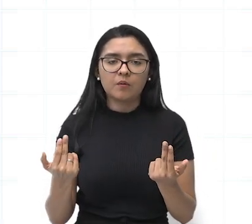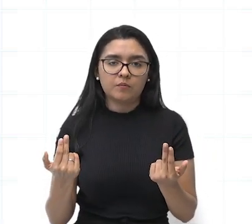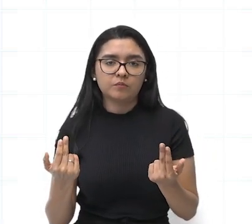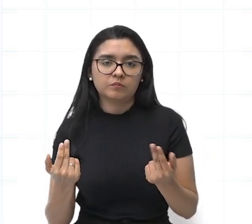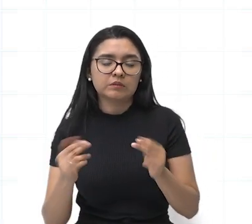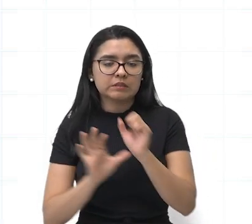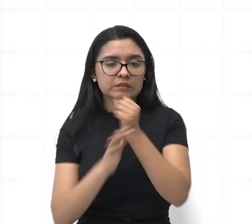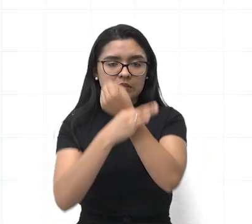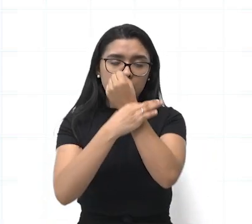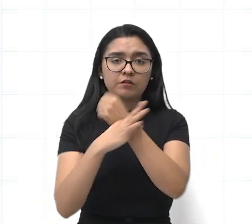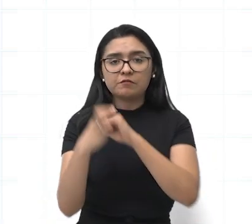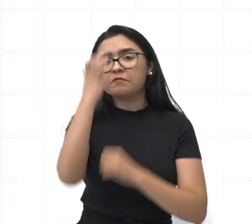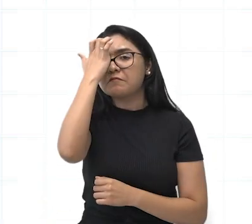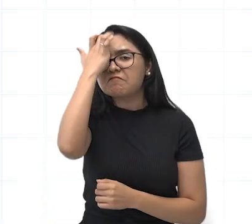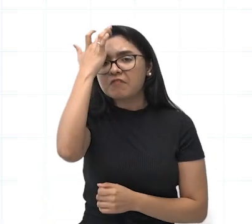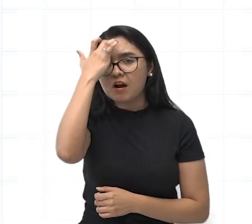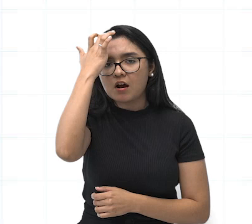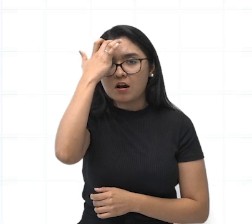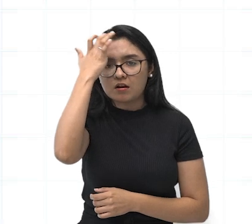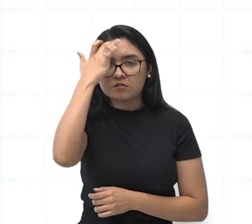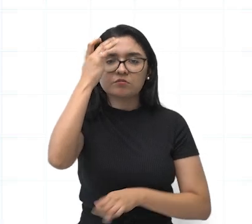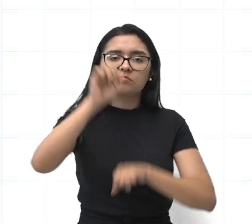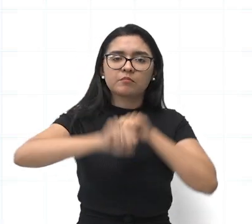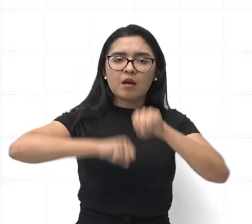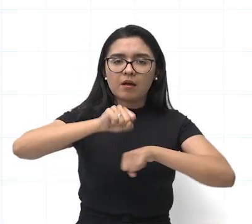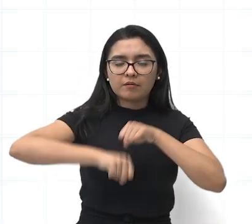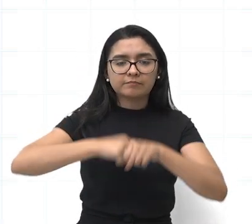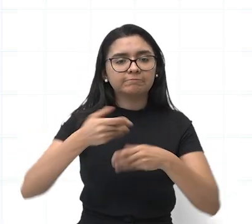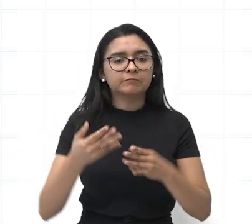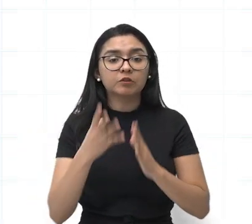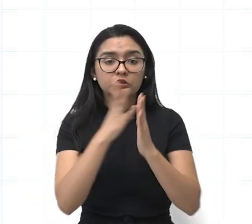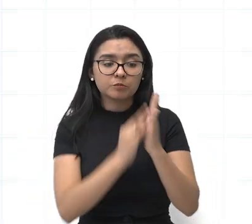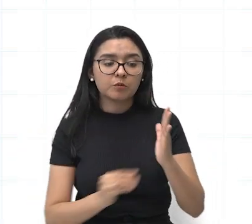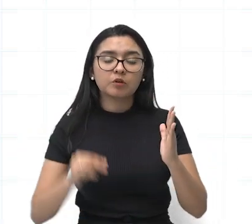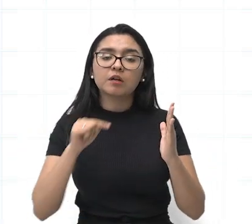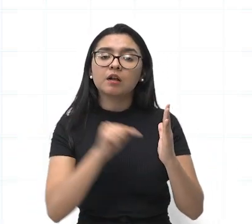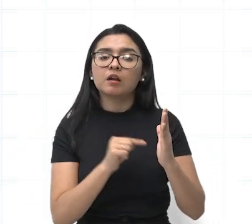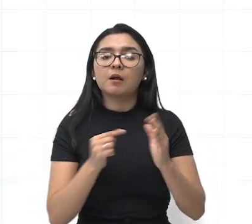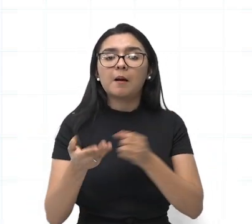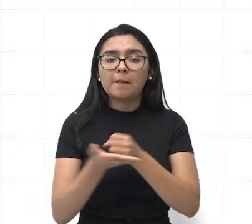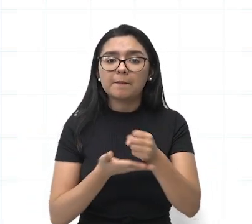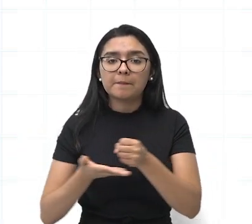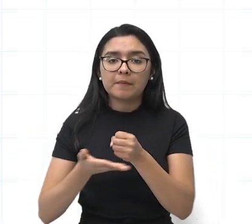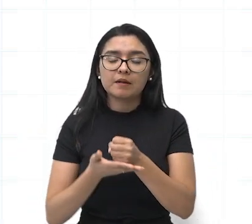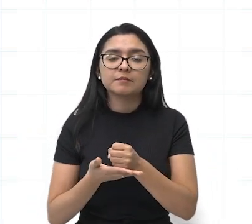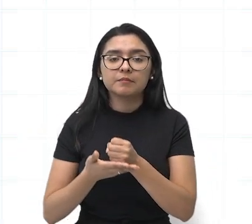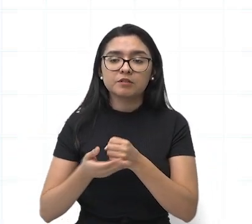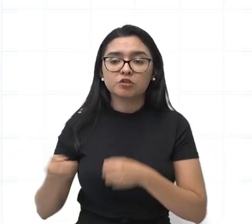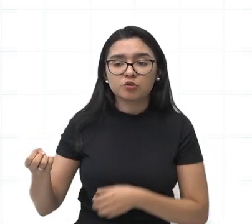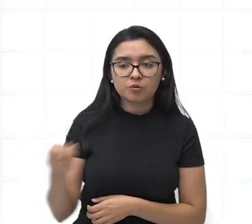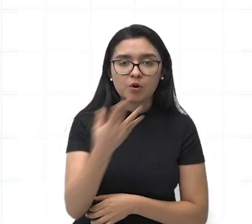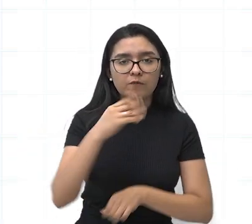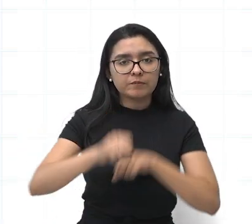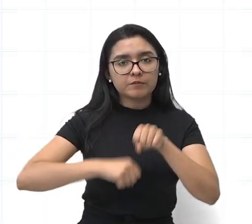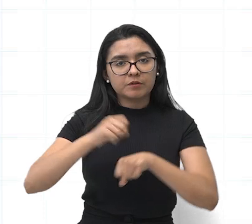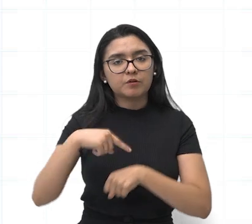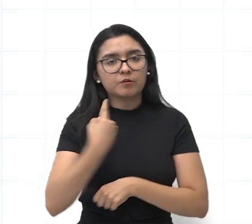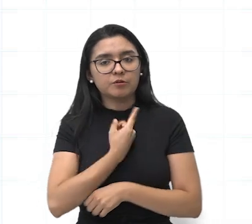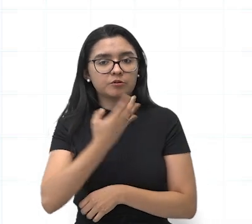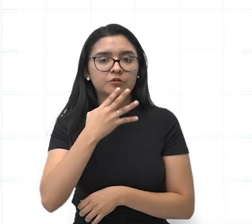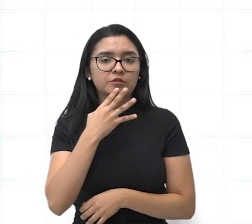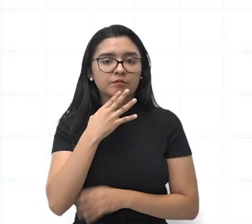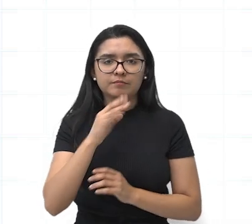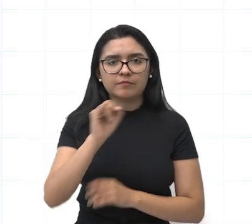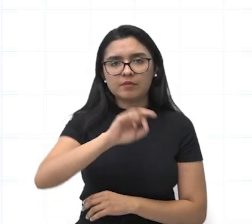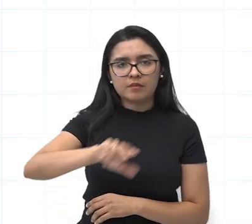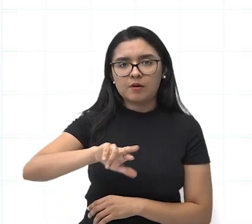e fácil de usar. Esse modelo se tornou a base para as bicicletas modernas que conhecemos hoje, que no caso não é essa